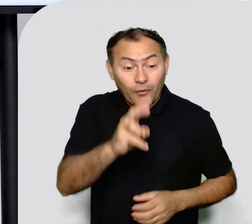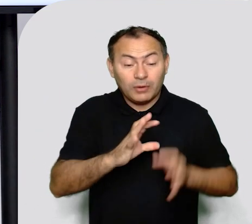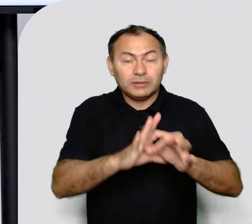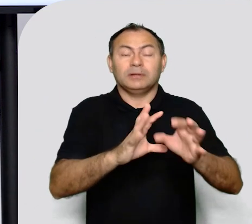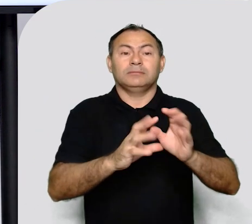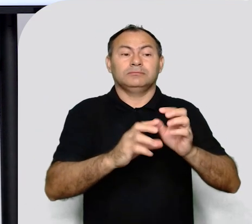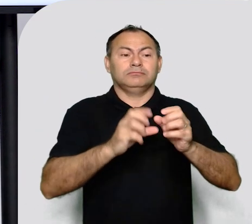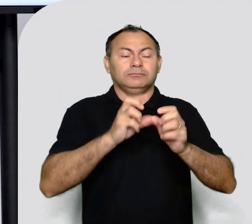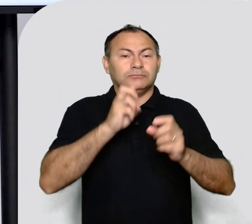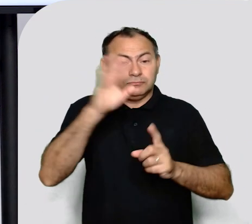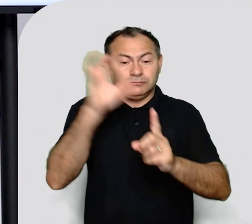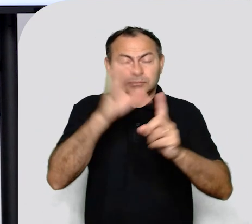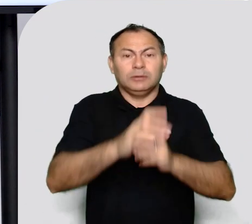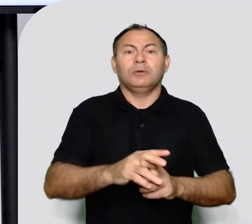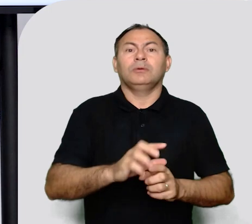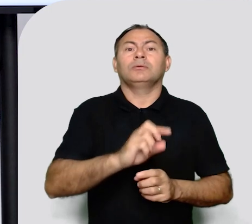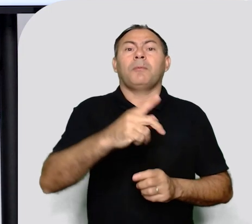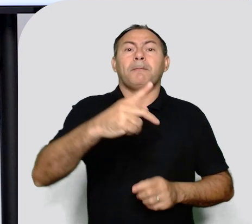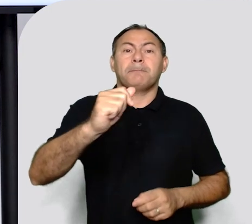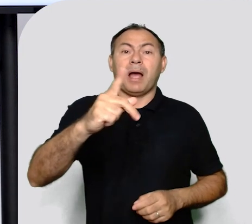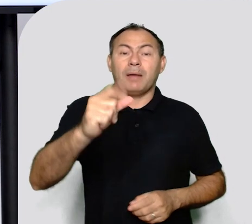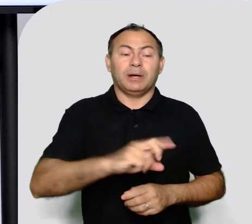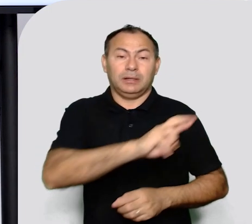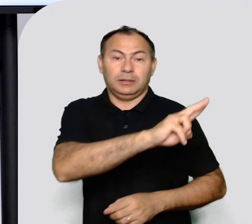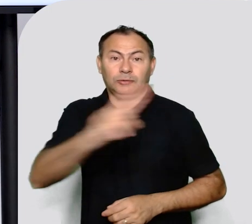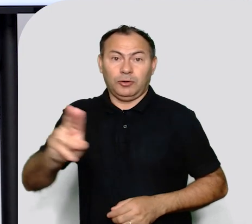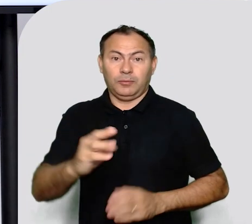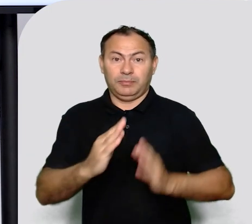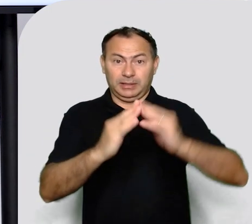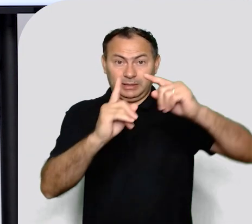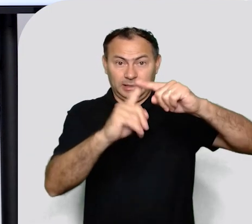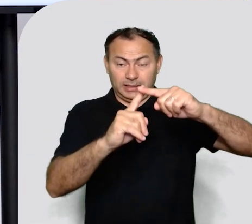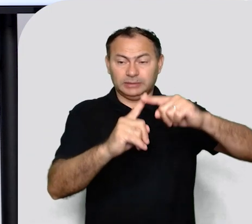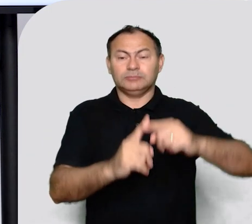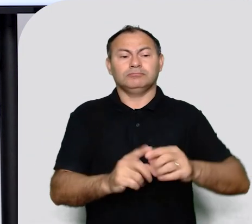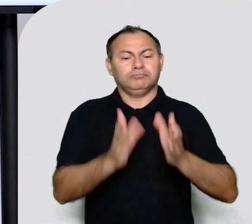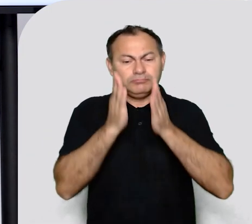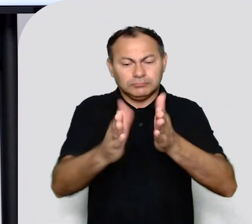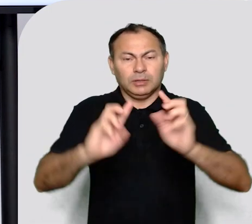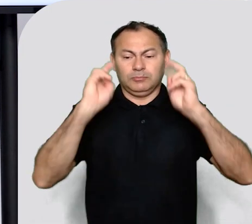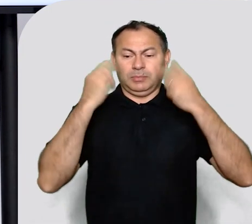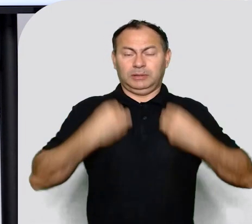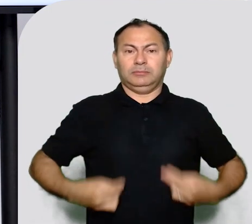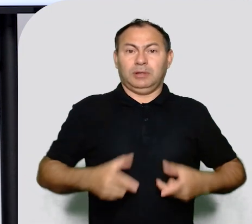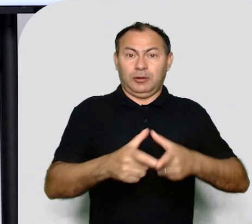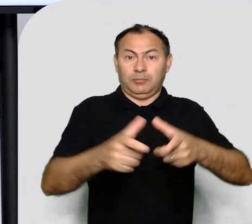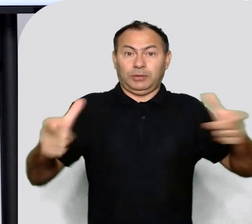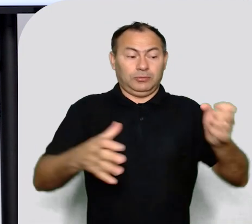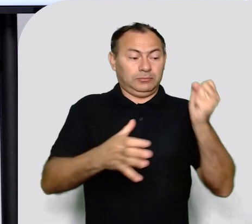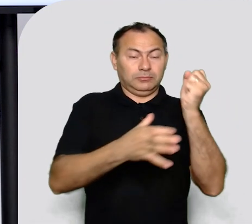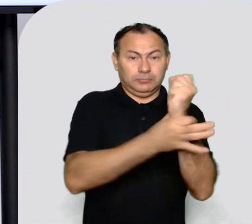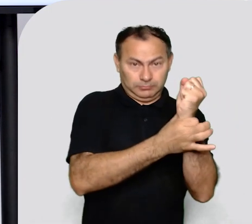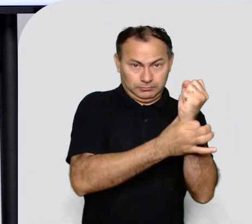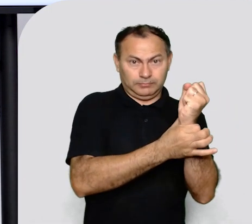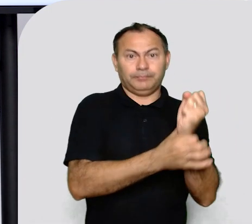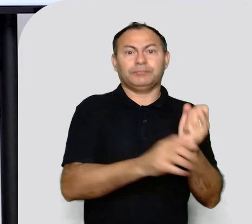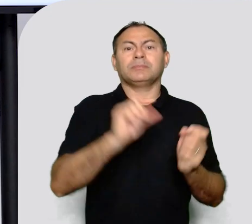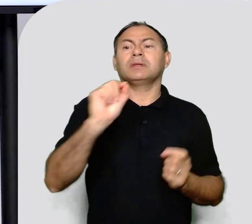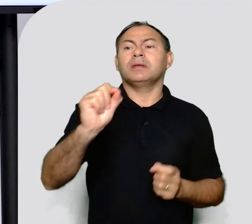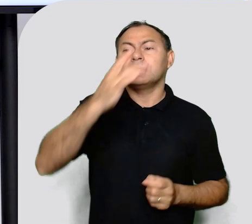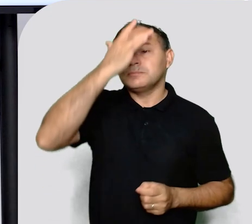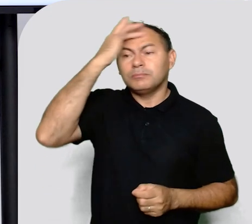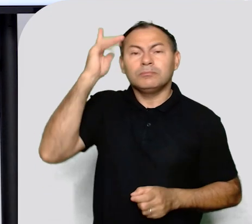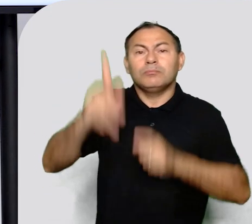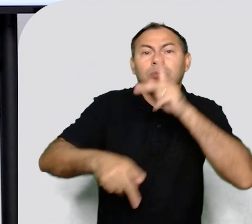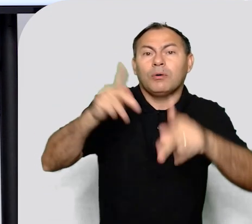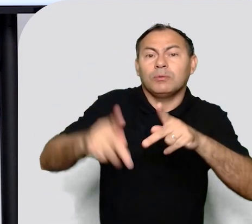livre do Papa, em nome da Igreja, perita em humanidade, é a maior garantia para